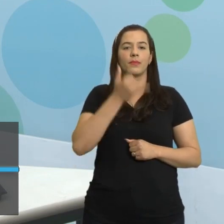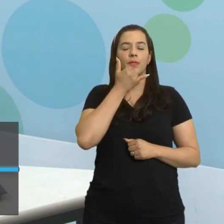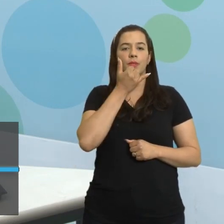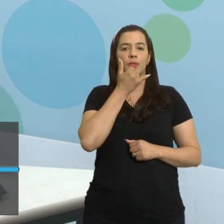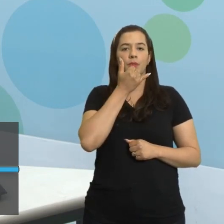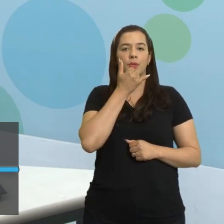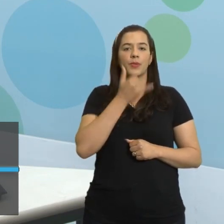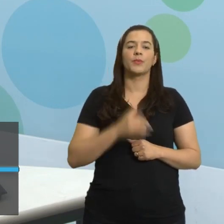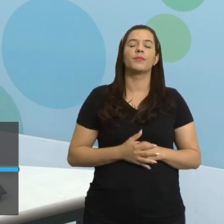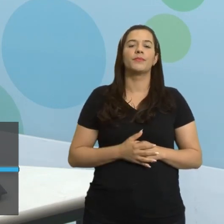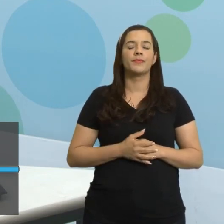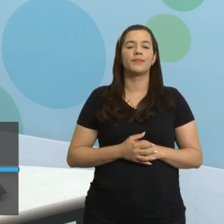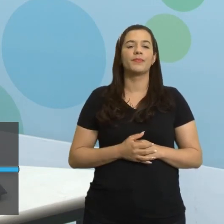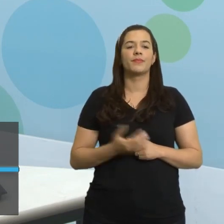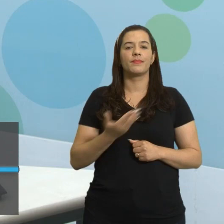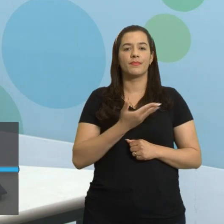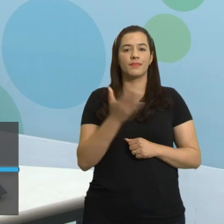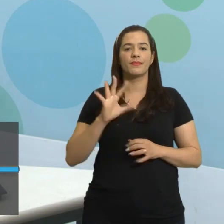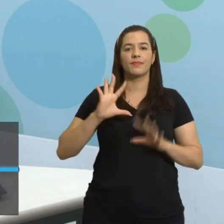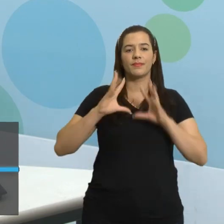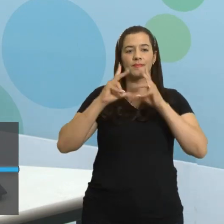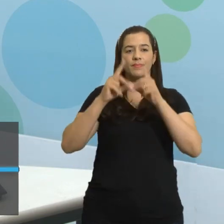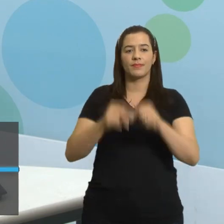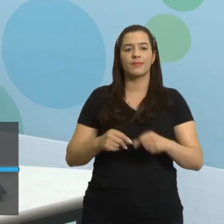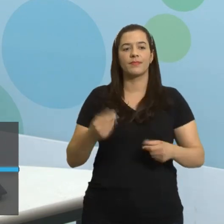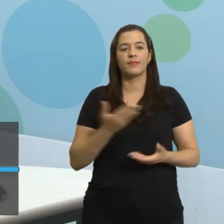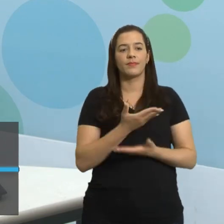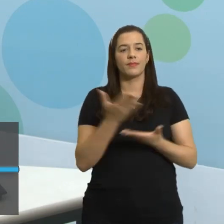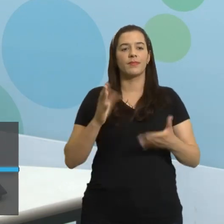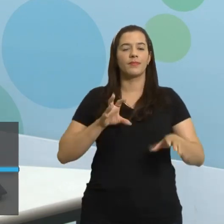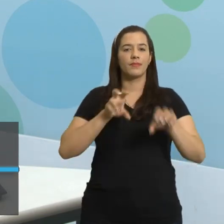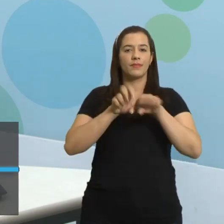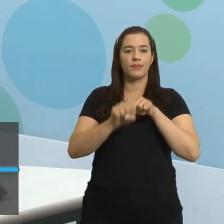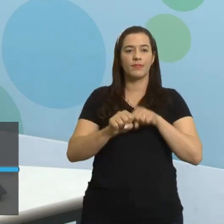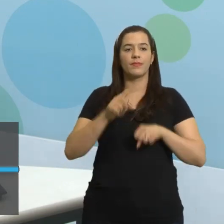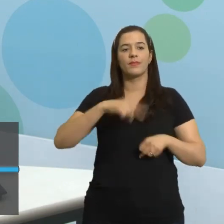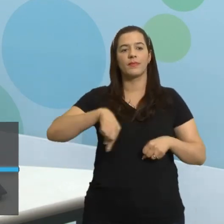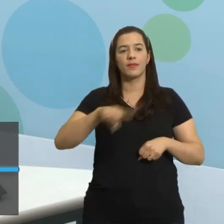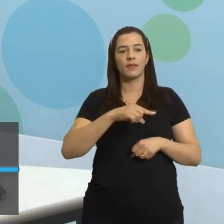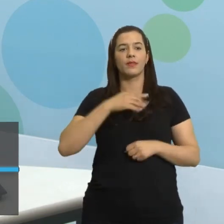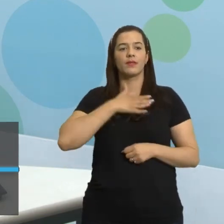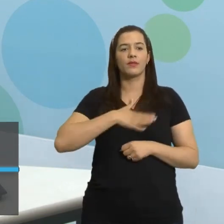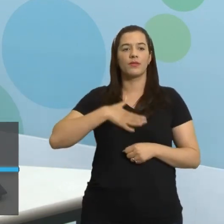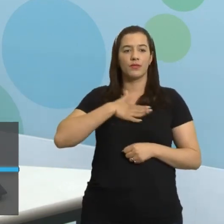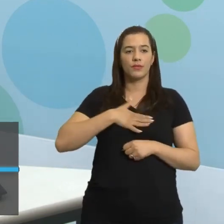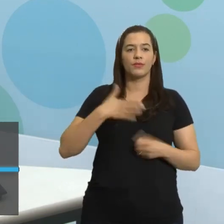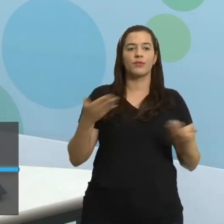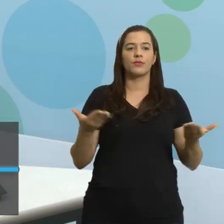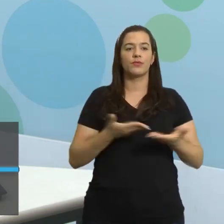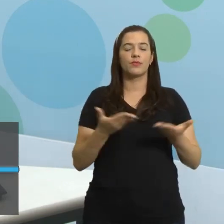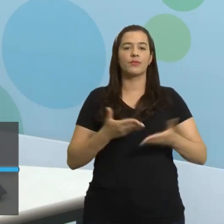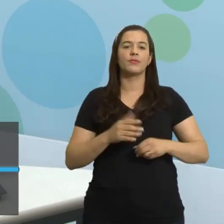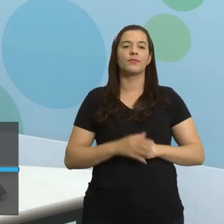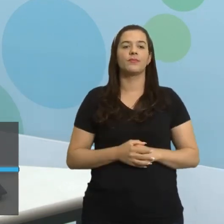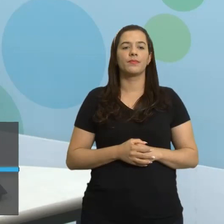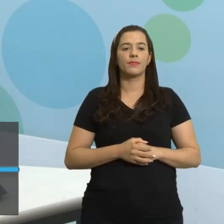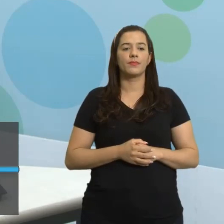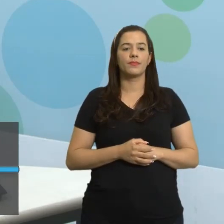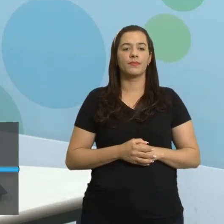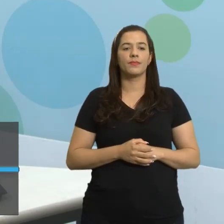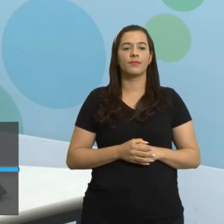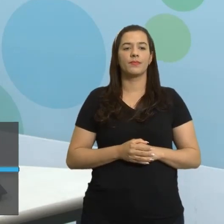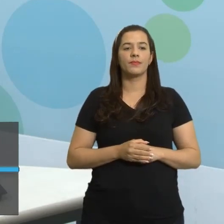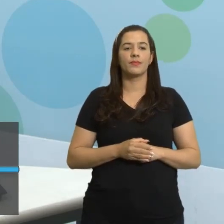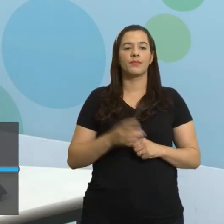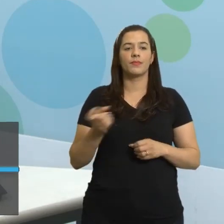Desculpem, de forma geral, a formação eles gostaram da nossa formação, Grazi. E voltando